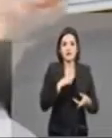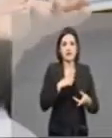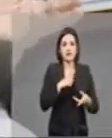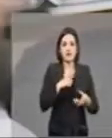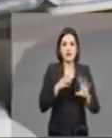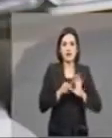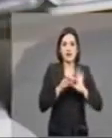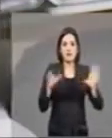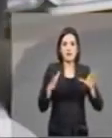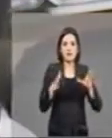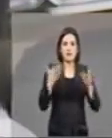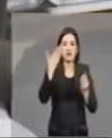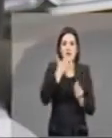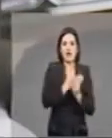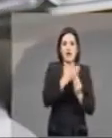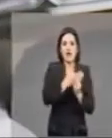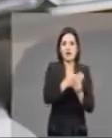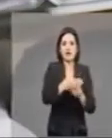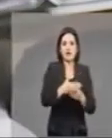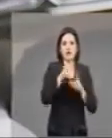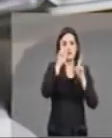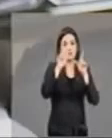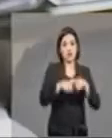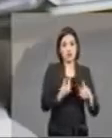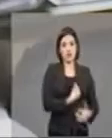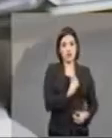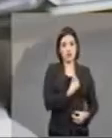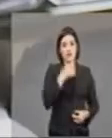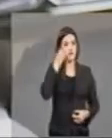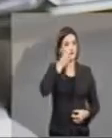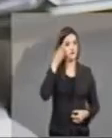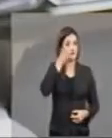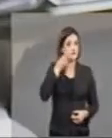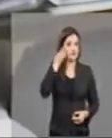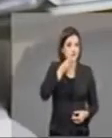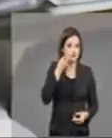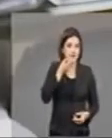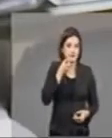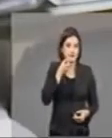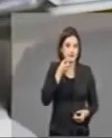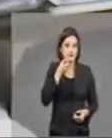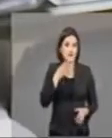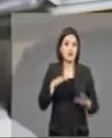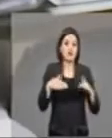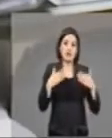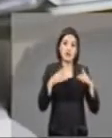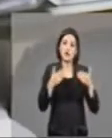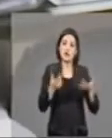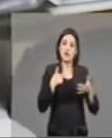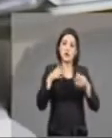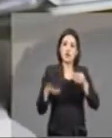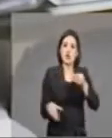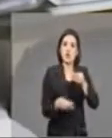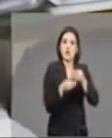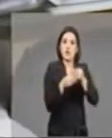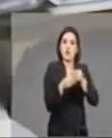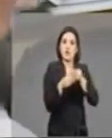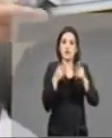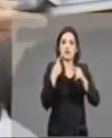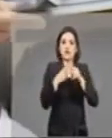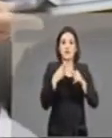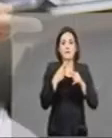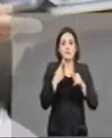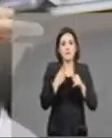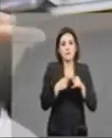digam respeito aos parlamentares. Então, eu faria esse acréscimo, já que Vossa Excelência, na verdade,